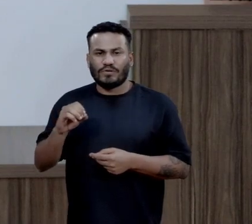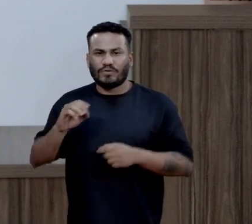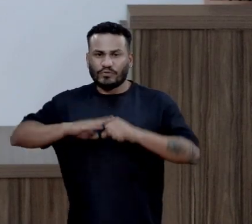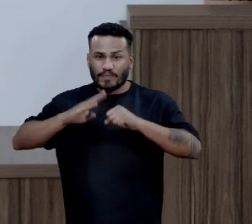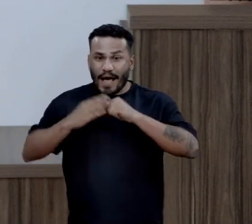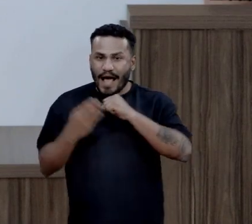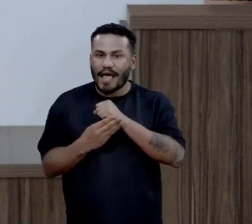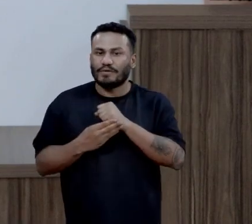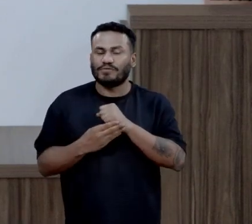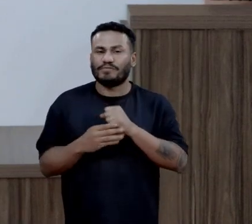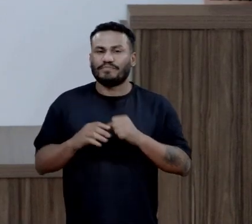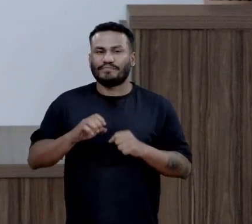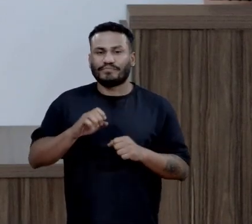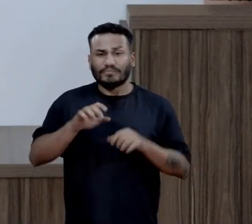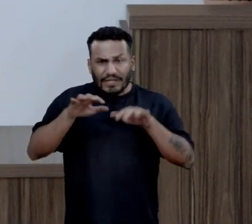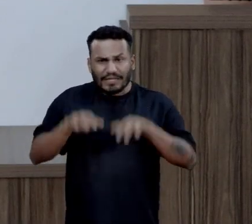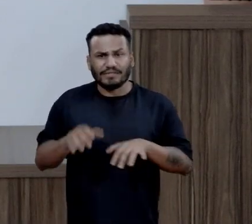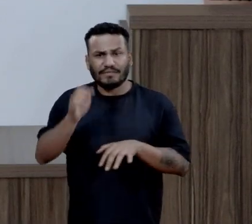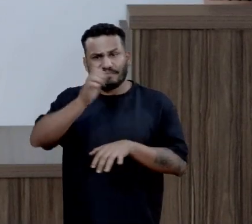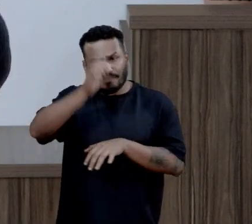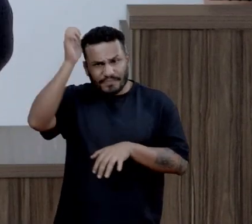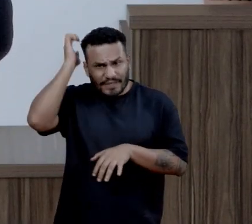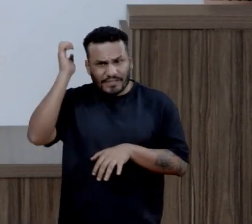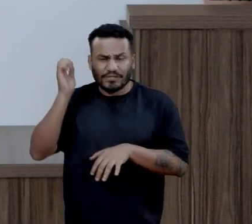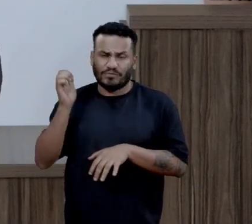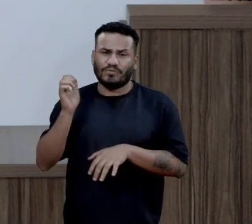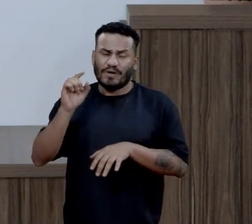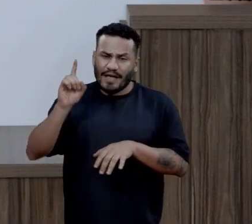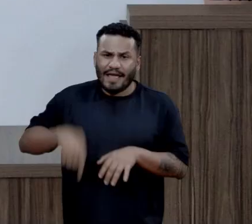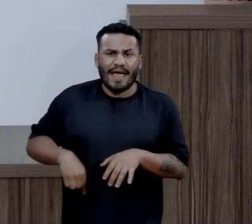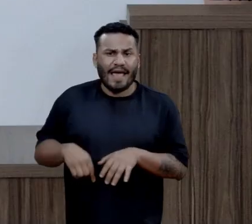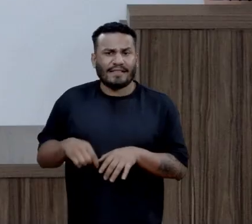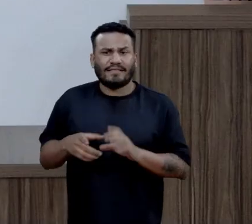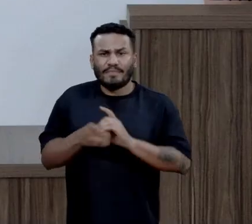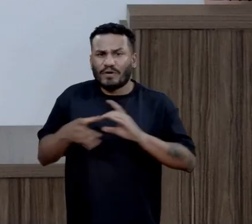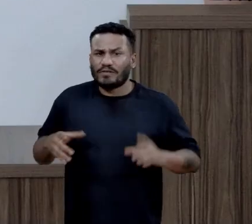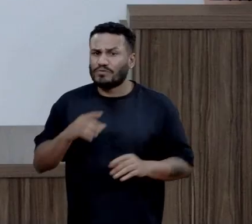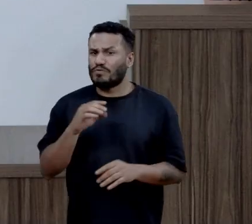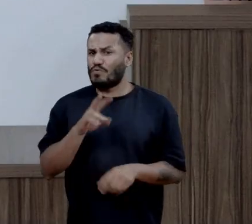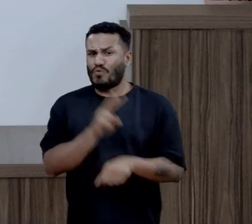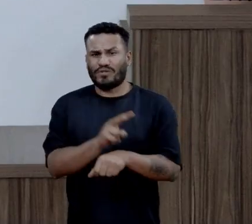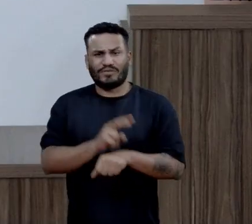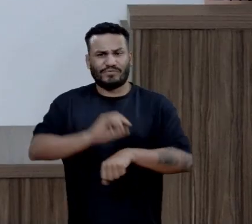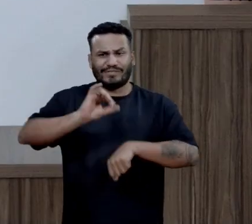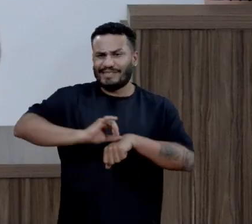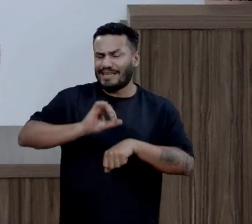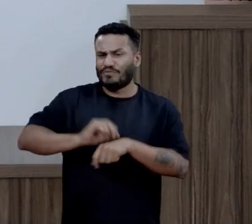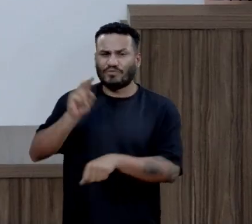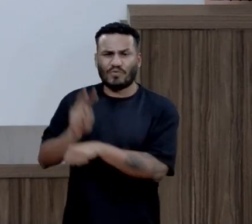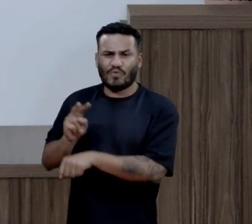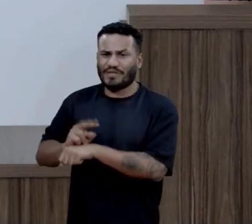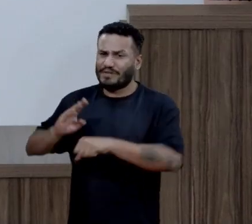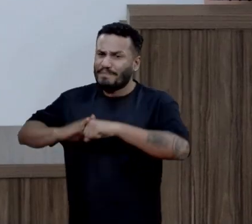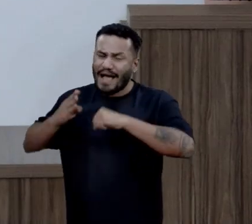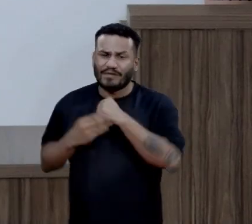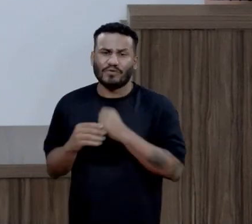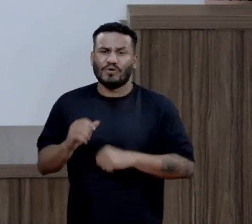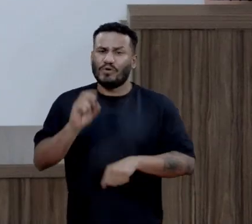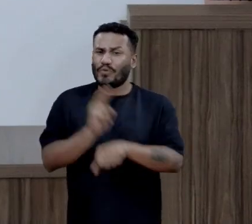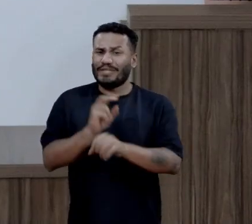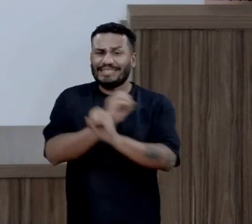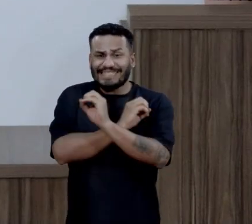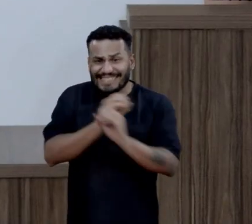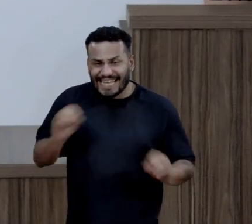dos bairros. Esse prefeito realmente é muito democrático, ele não cuida nem do centro e não cuida também dos bairros, ele não cuida de nada na cidade. E